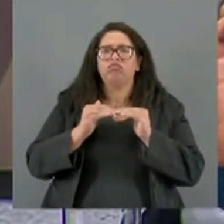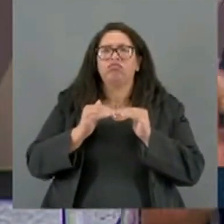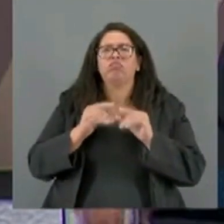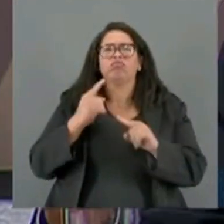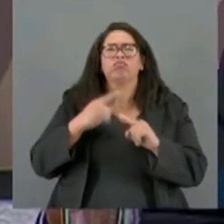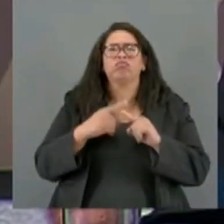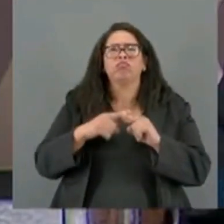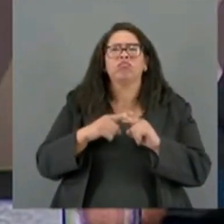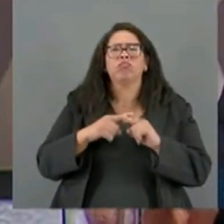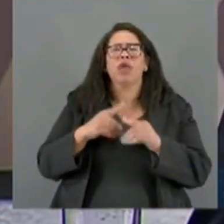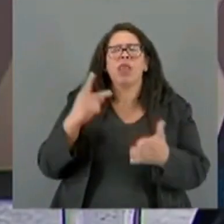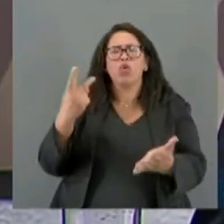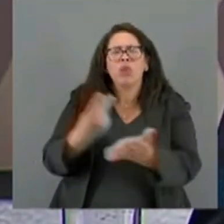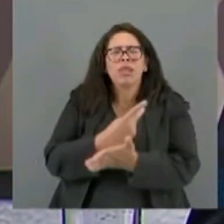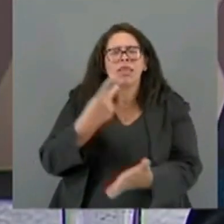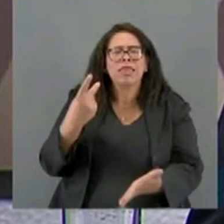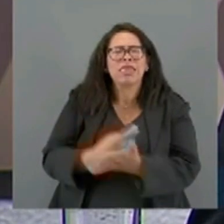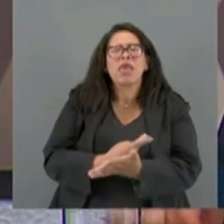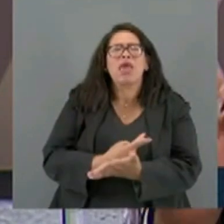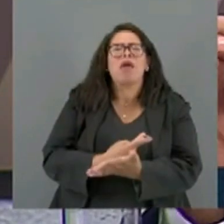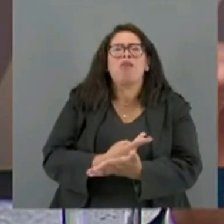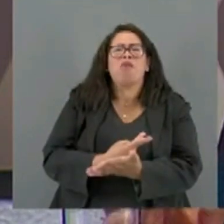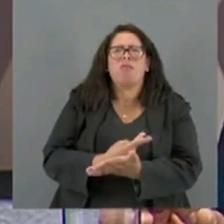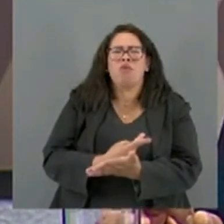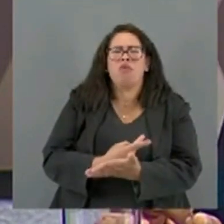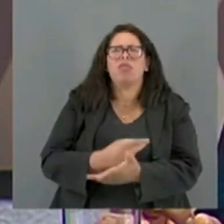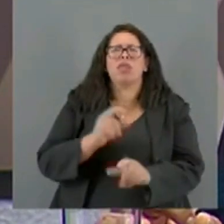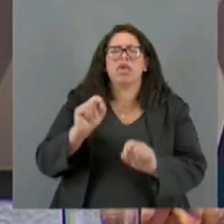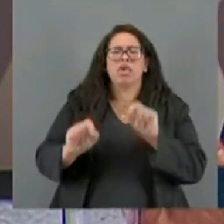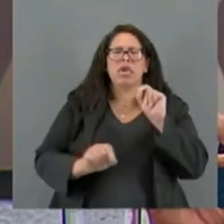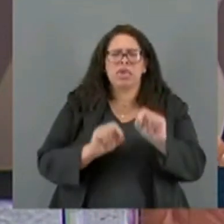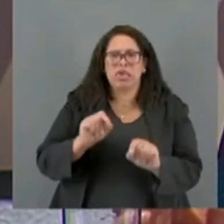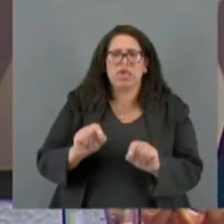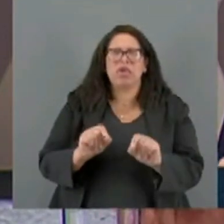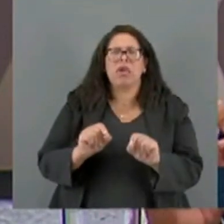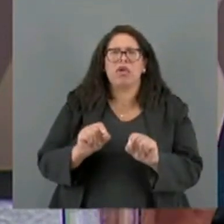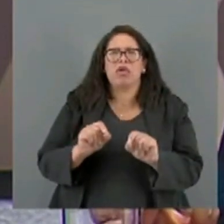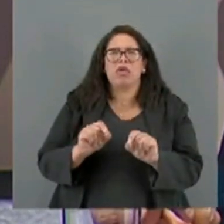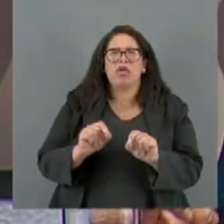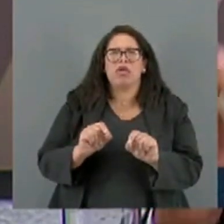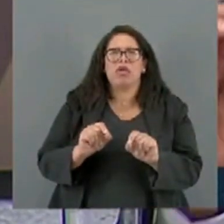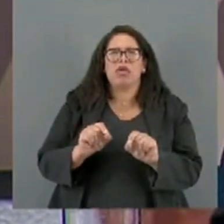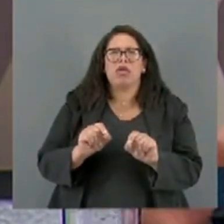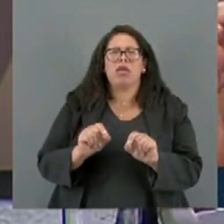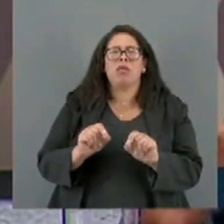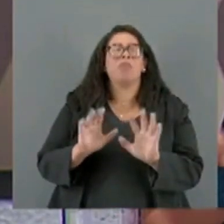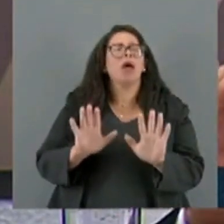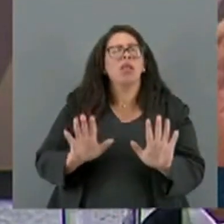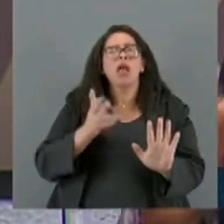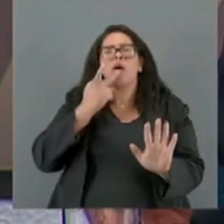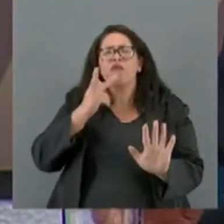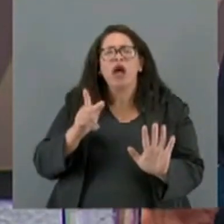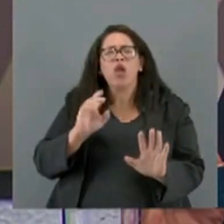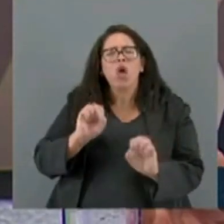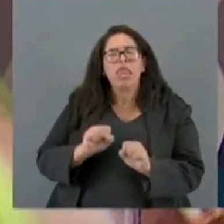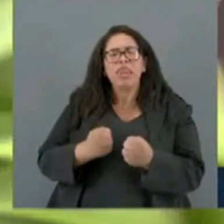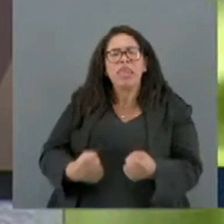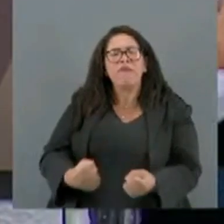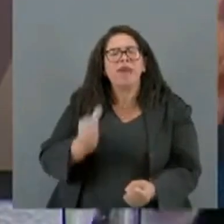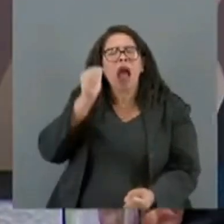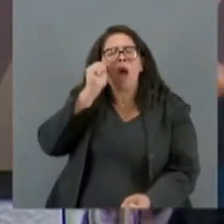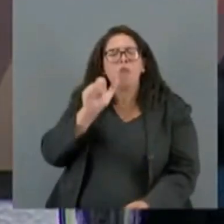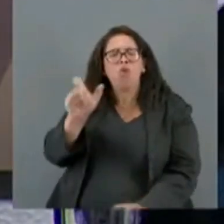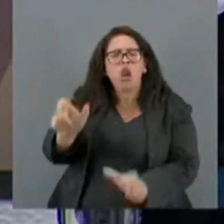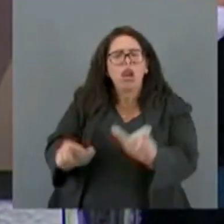esse zelo evidente em defesa das mulheres. Mas quando eu falo de defesa da mulher, não quero fazer a distinção.